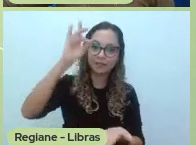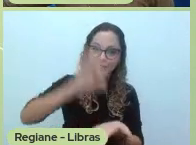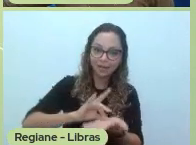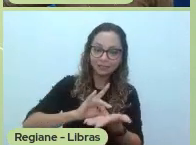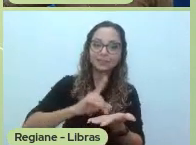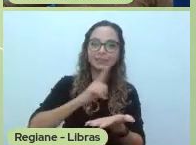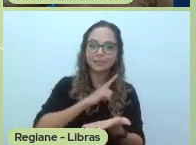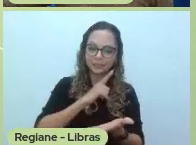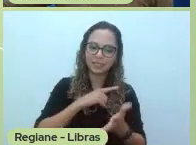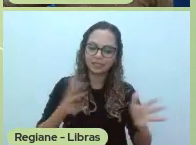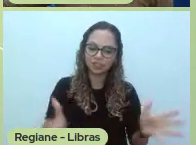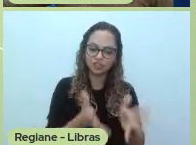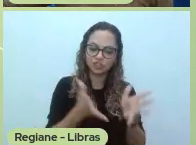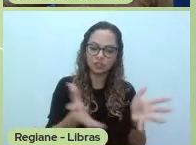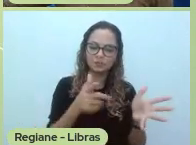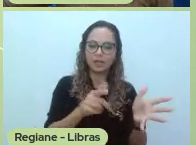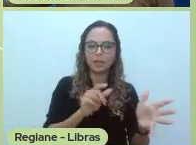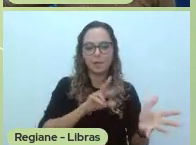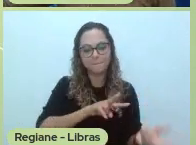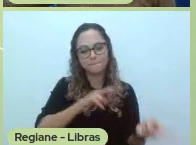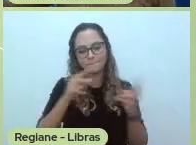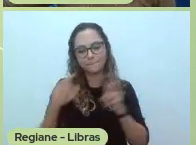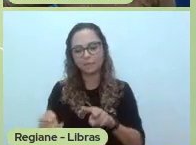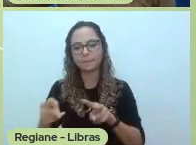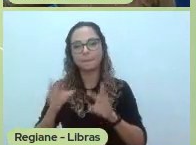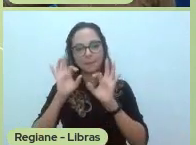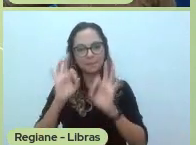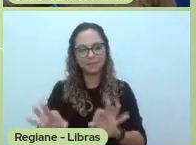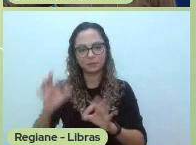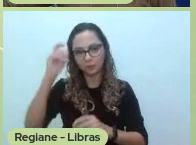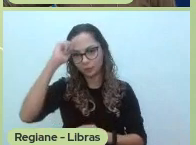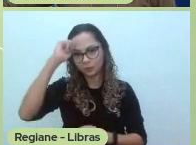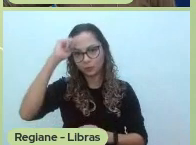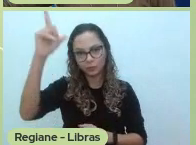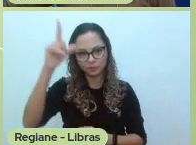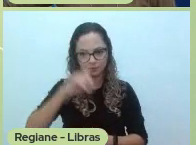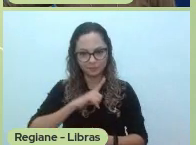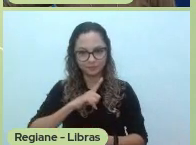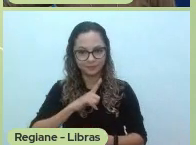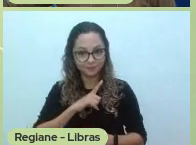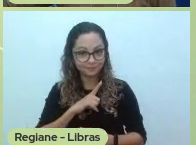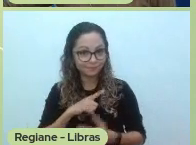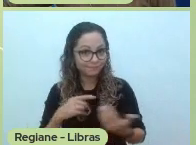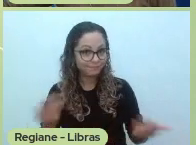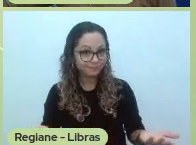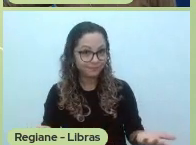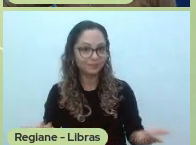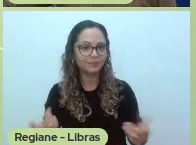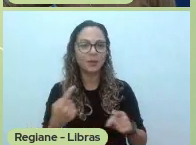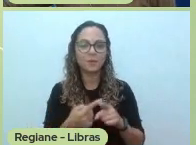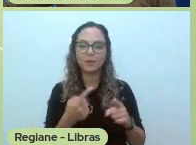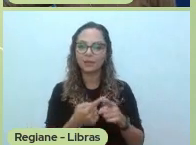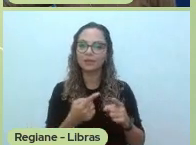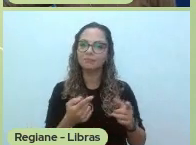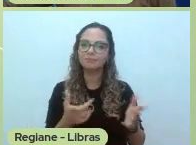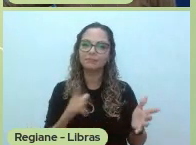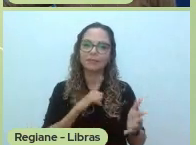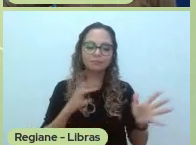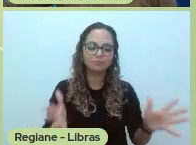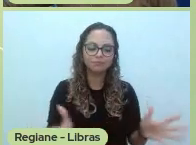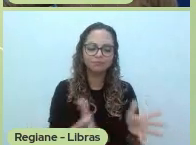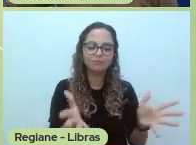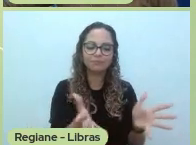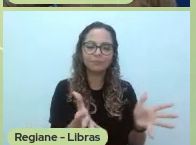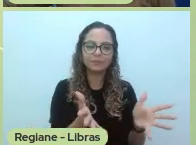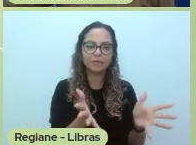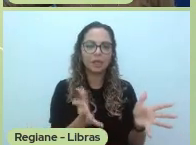se a indução num determinado momento para dar aquela pedalada inicial, mas aí depois